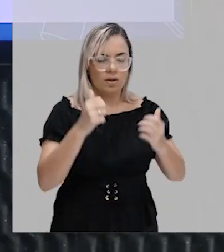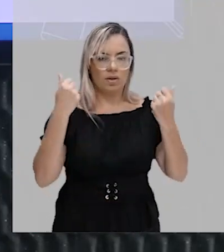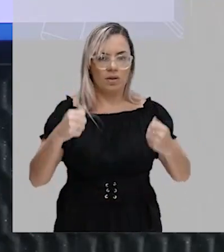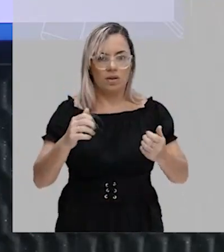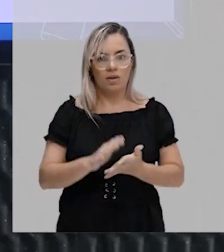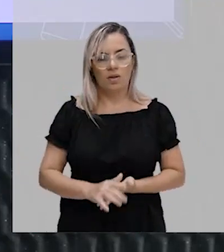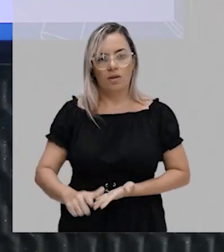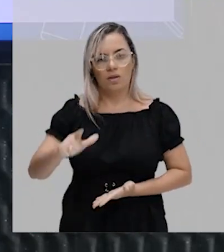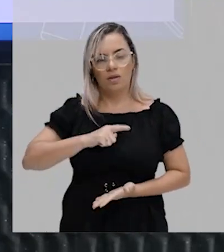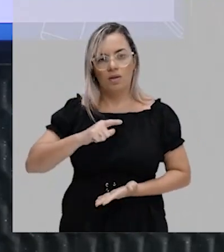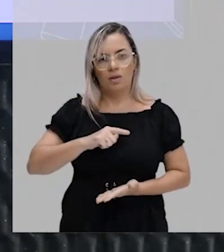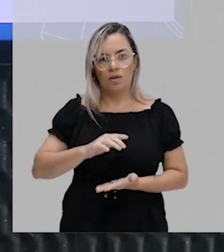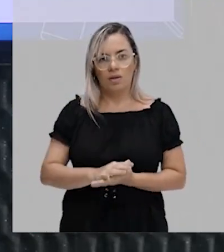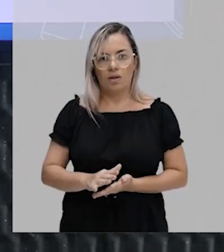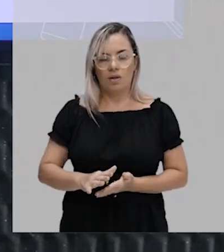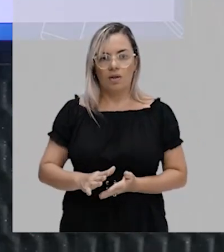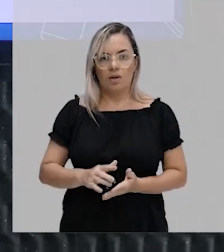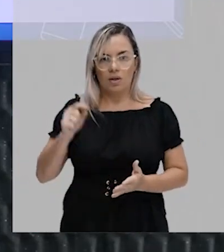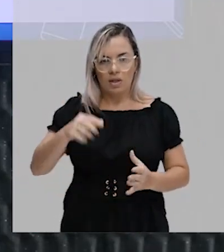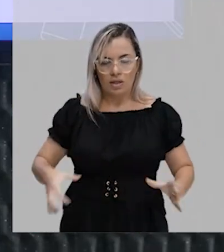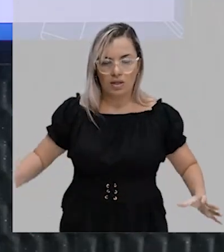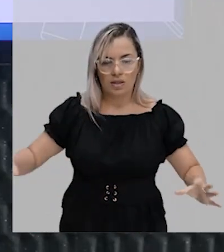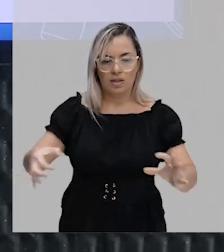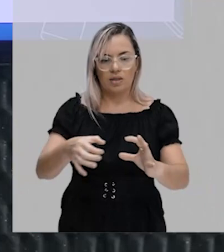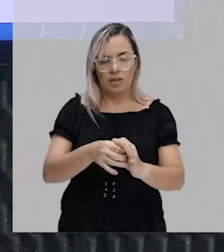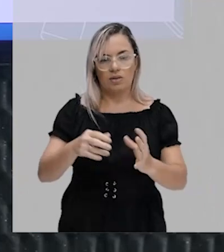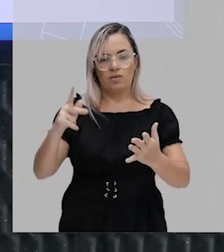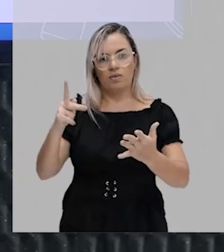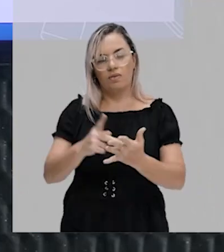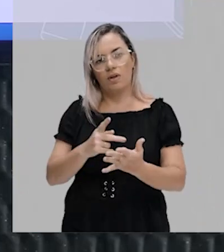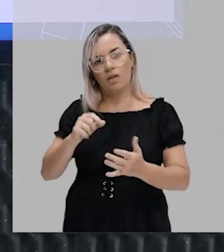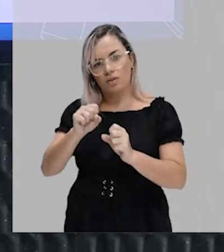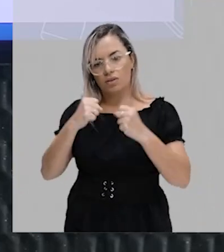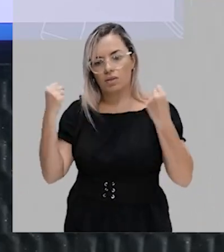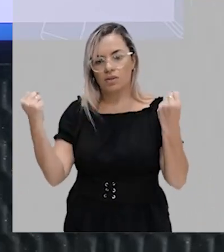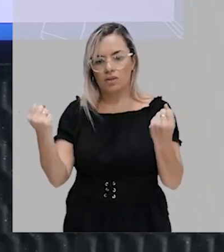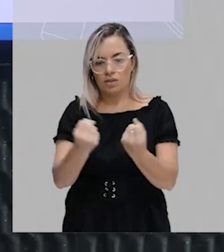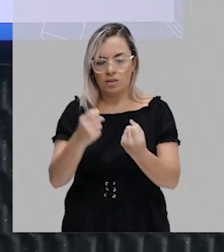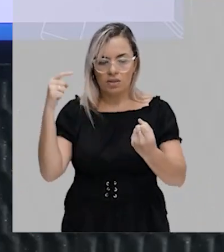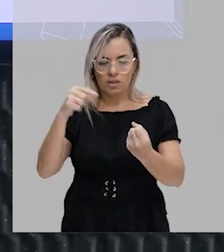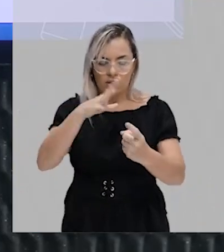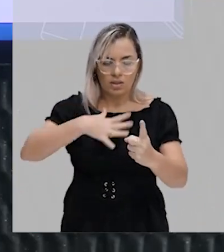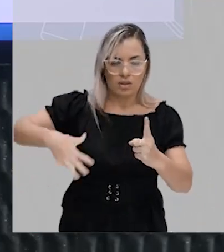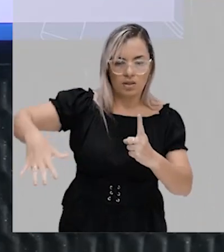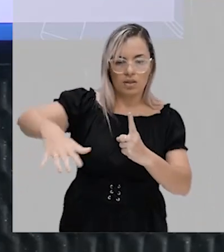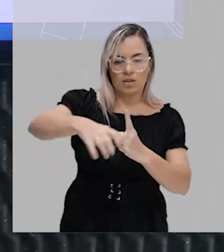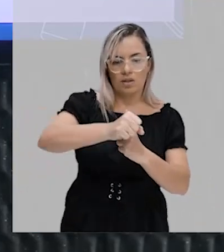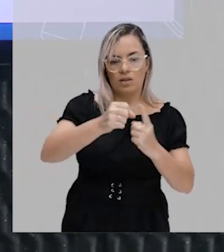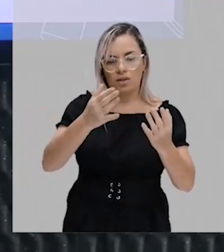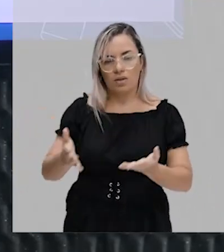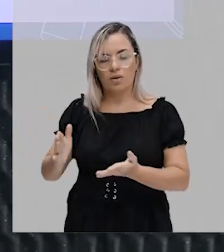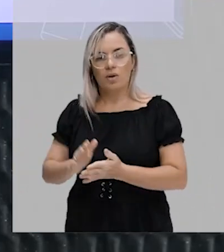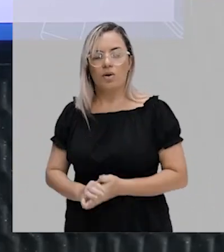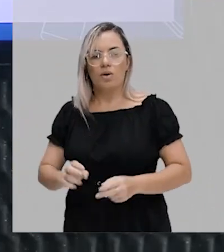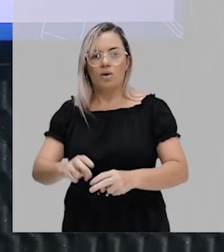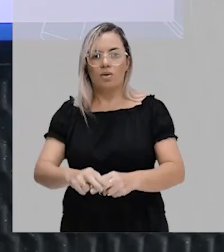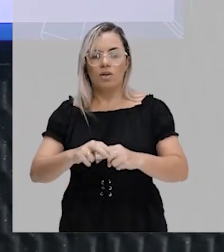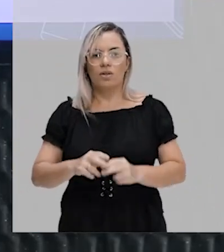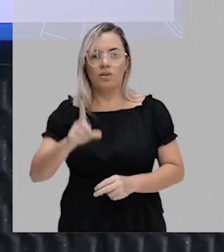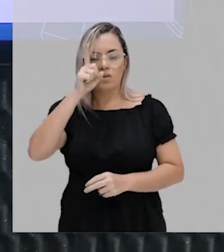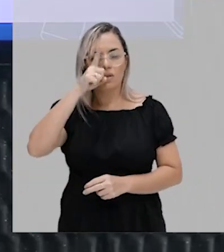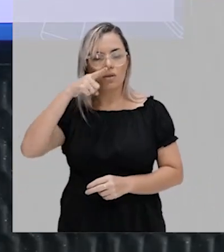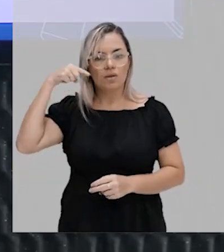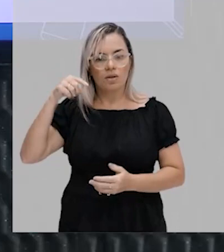uma ciência voltada às questões sociais, que é a sociologia. Então Durkheim disse que para a sociologia se tornar uma área